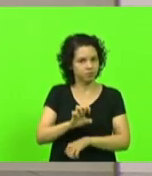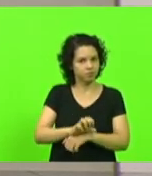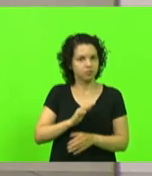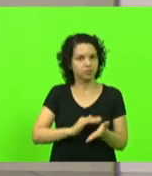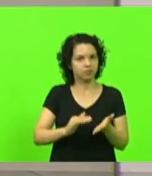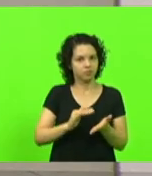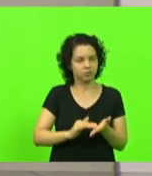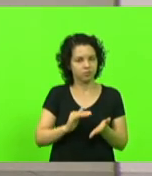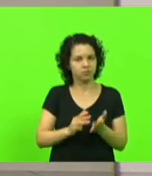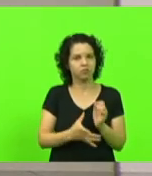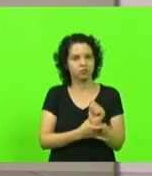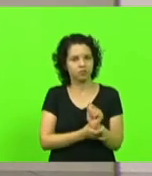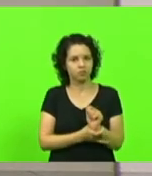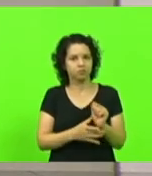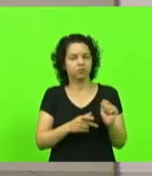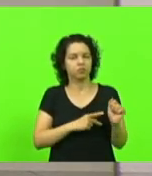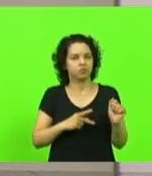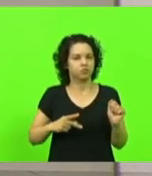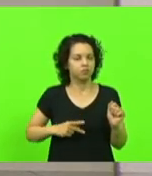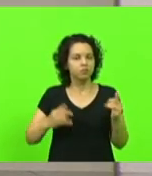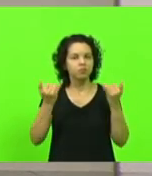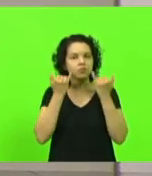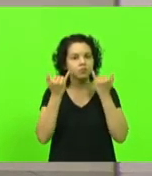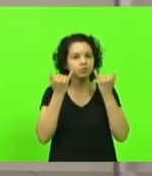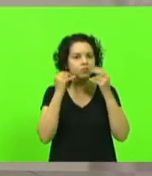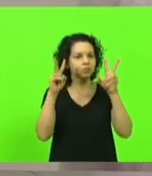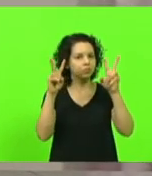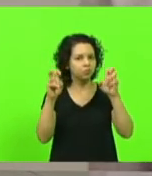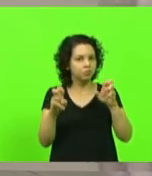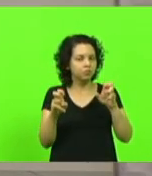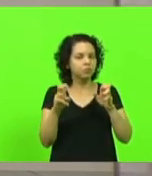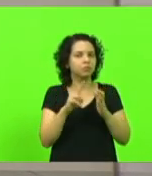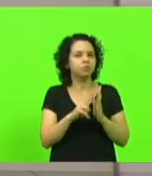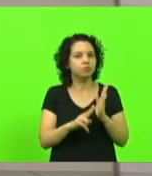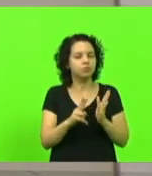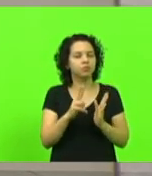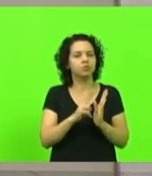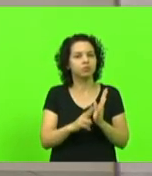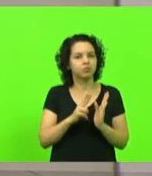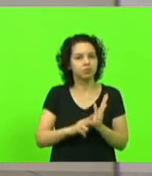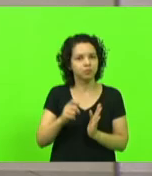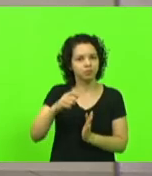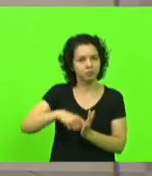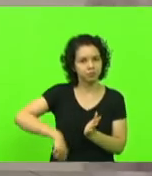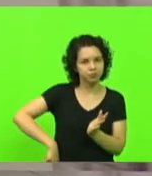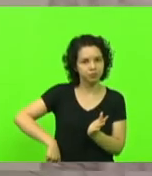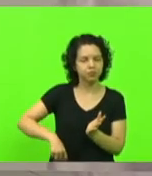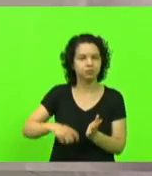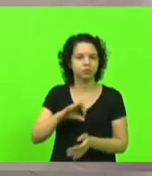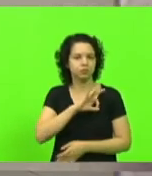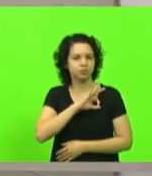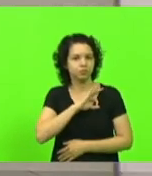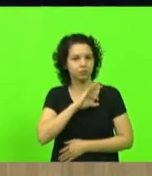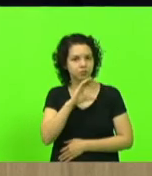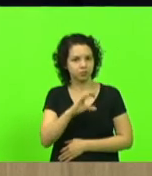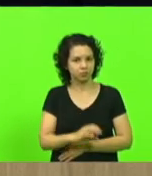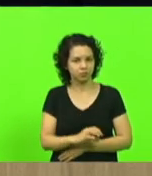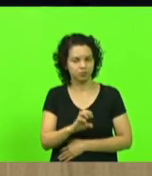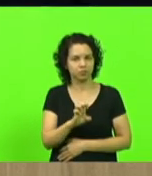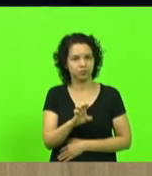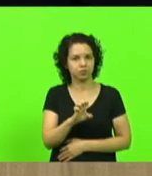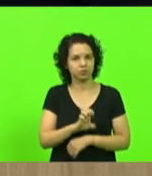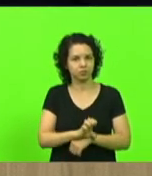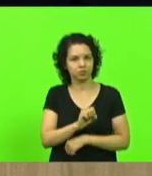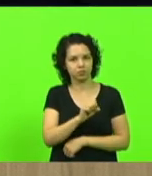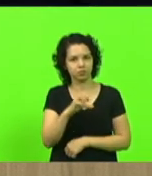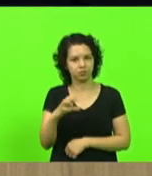Pública informações acerca da nomeação dos excedentes do concurso da Polícia Civil do Estado de Santa Catarina, em discussão. Não havendo quem